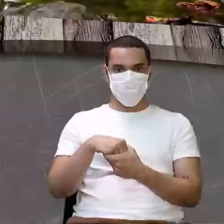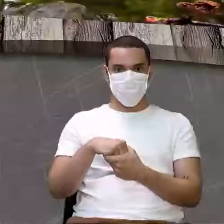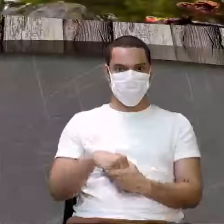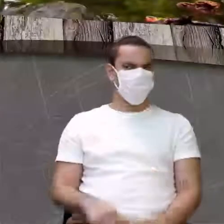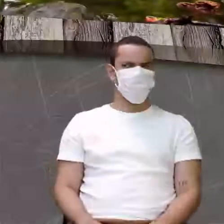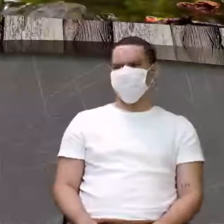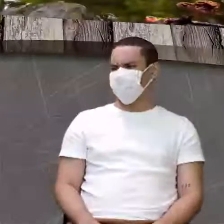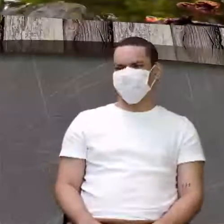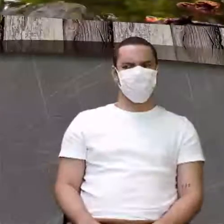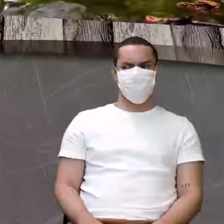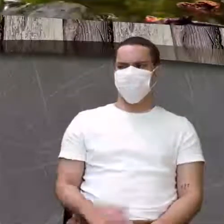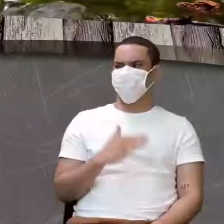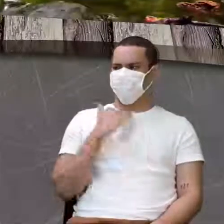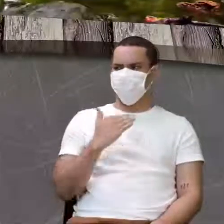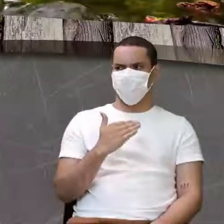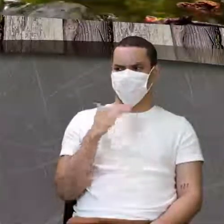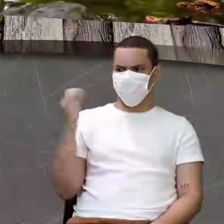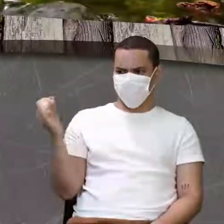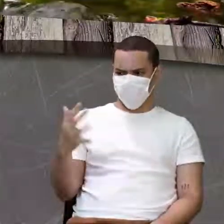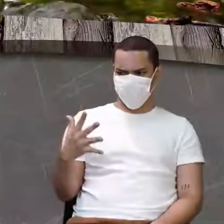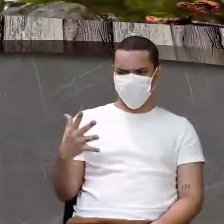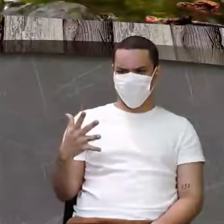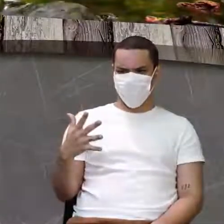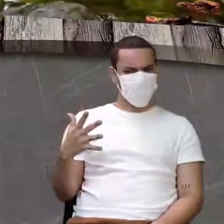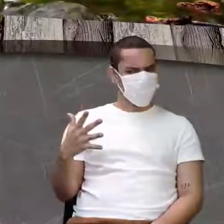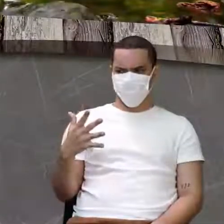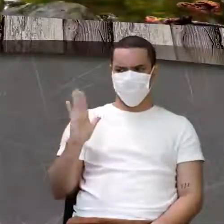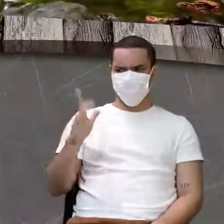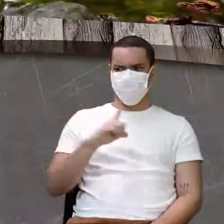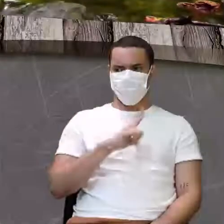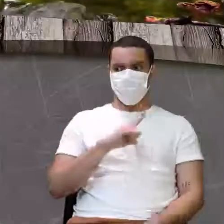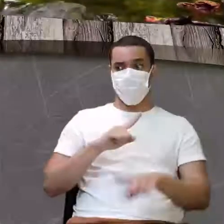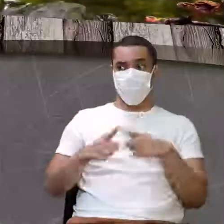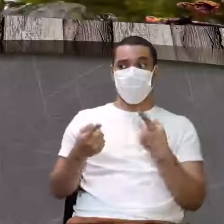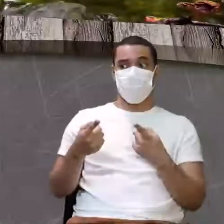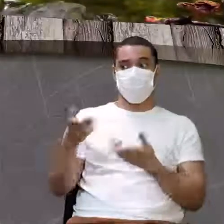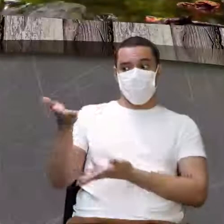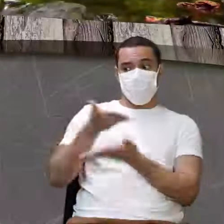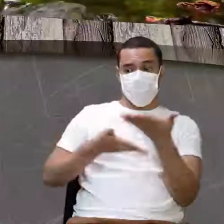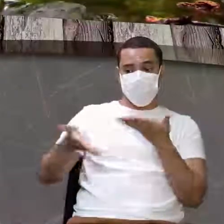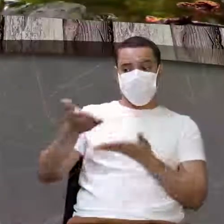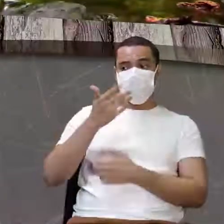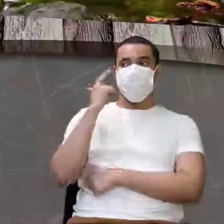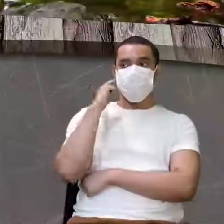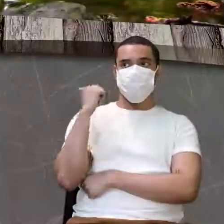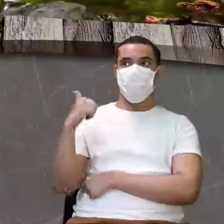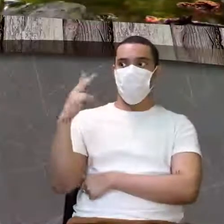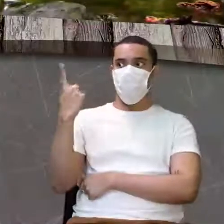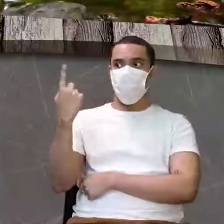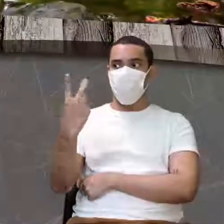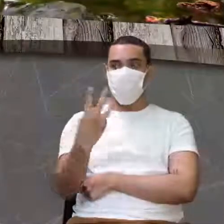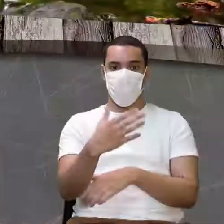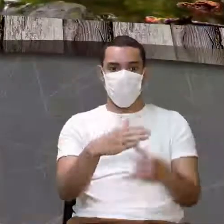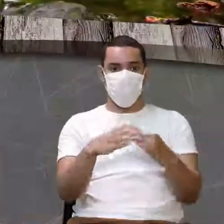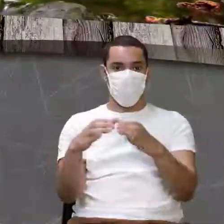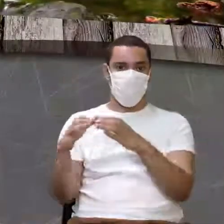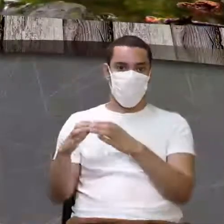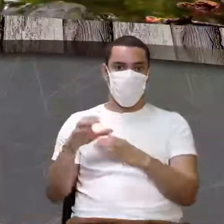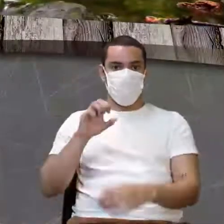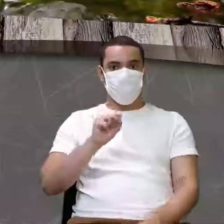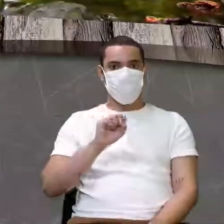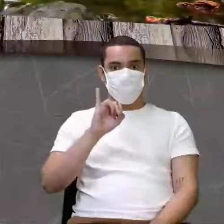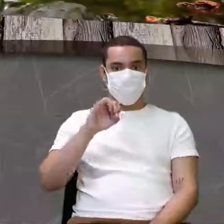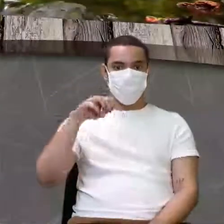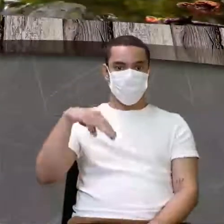Não. Isso aqui não tem nada de novo, não. Mas é compartilhado por mais de um grupo.